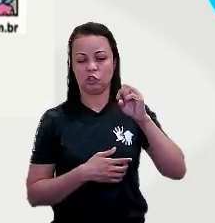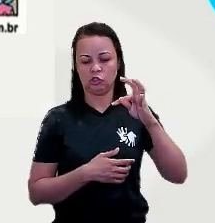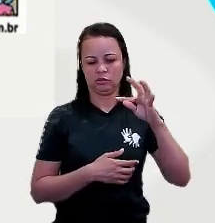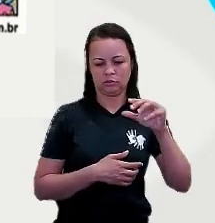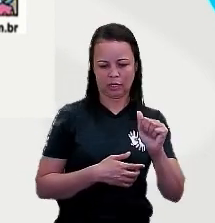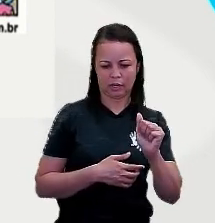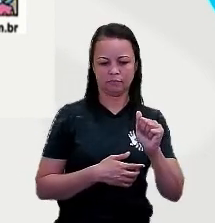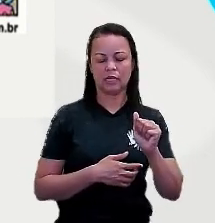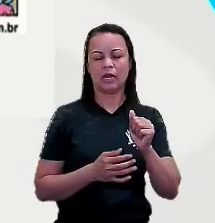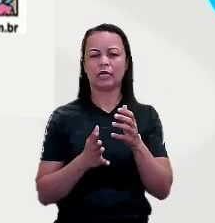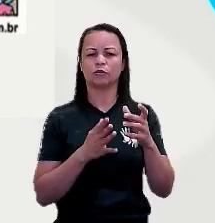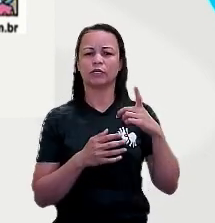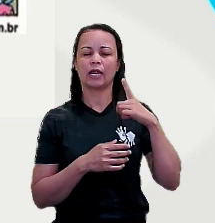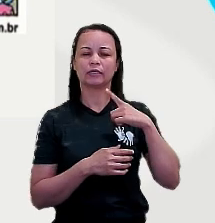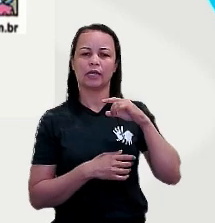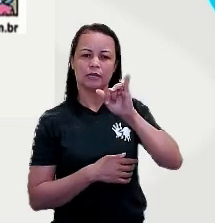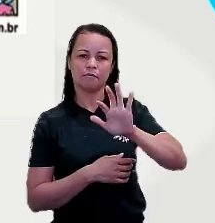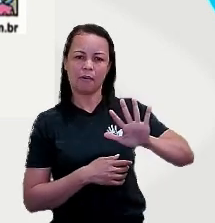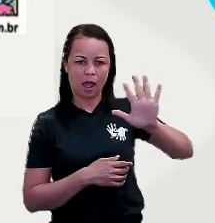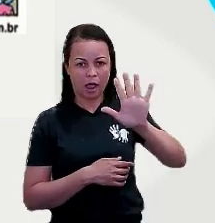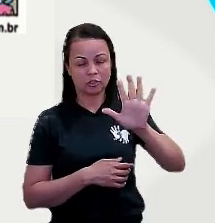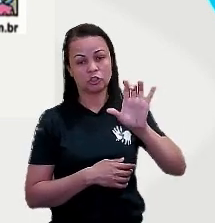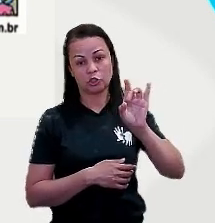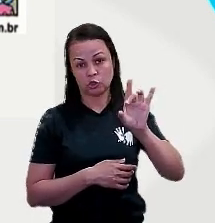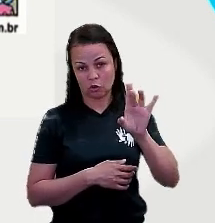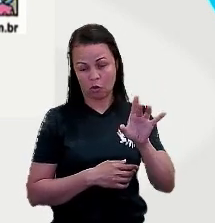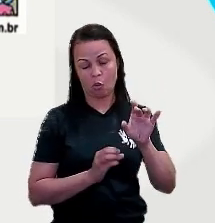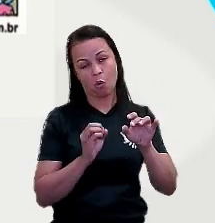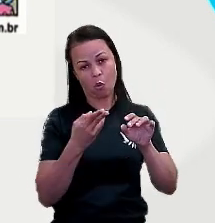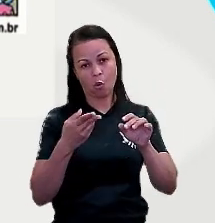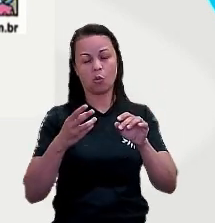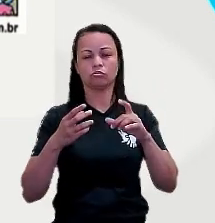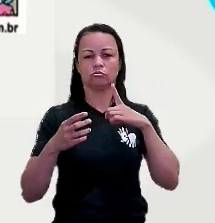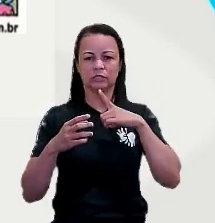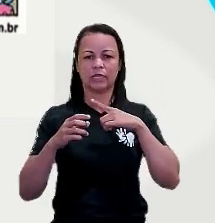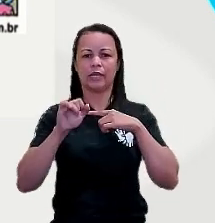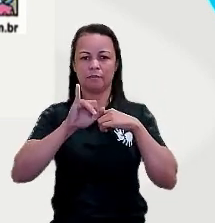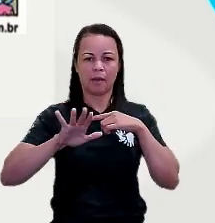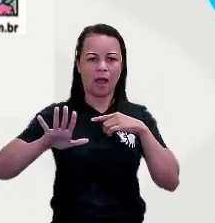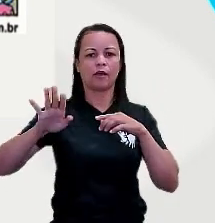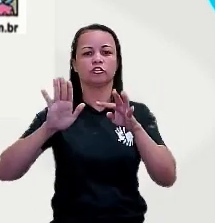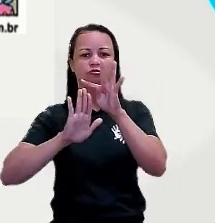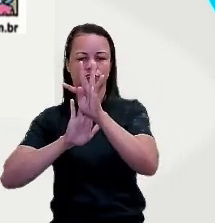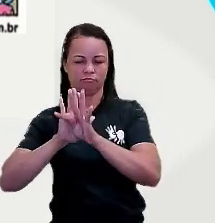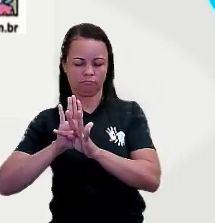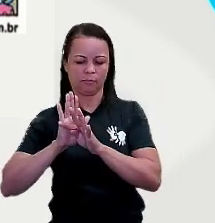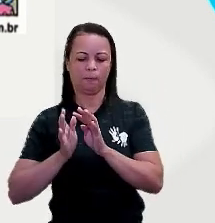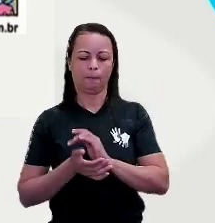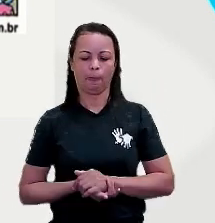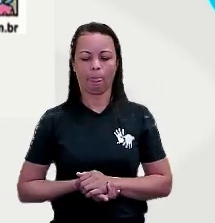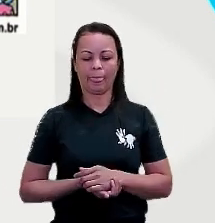imagem e quando tem texto. Por exemplo, nessa tirinha do Ceninha, temos aqui 2